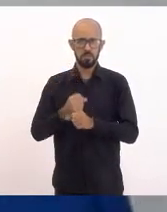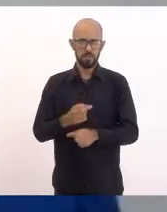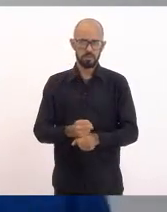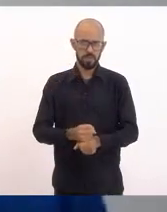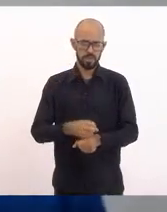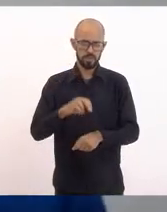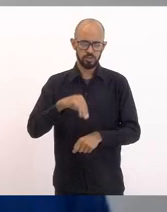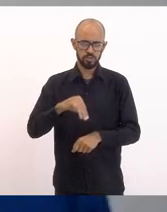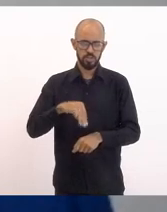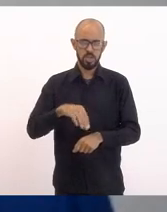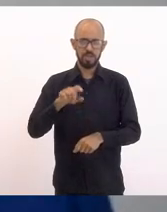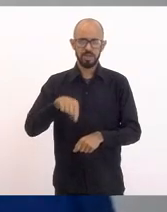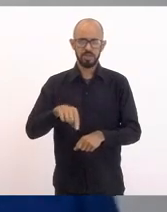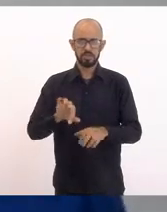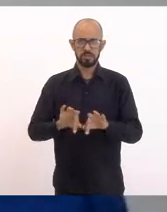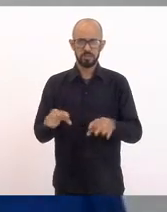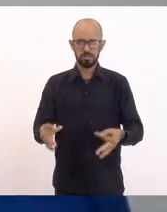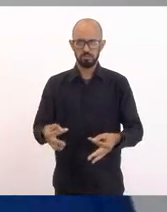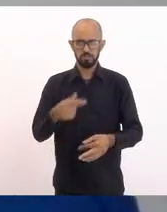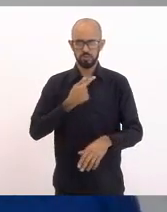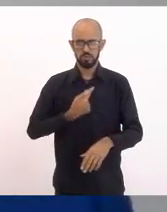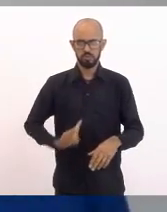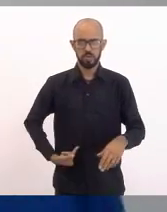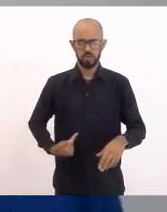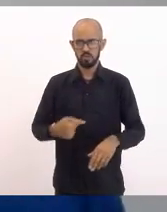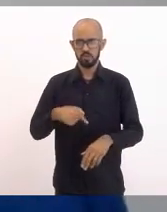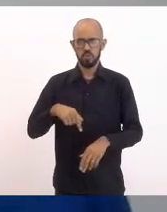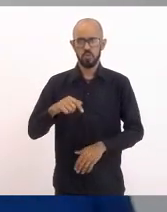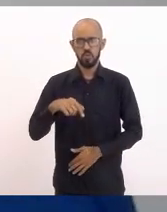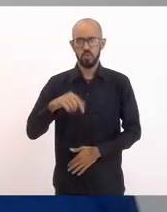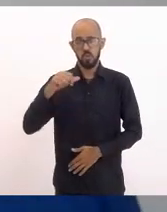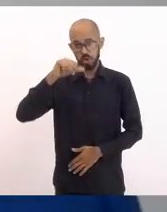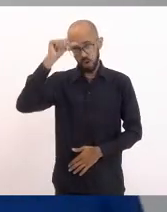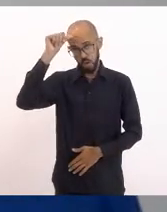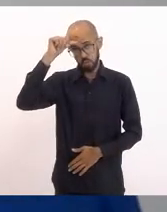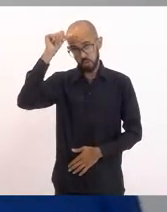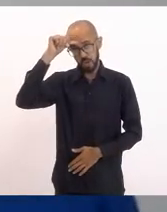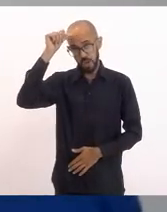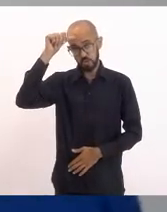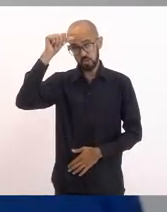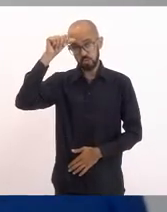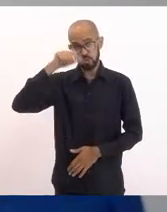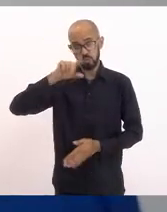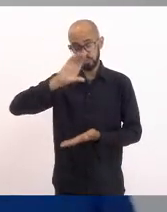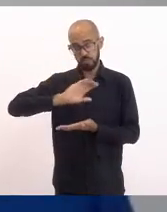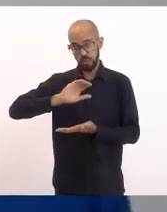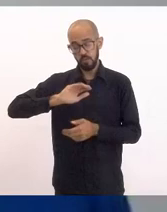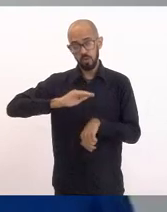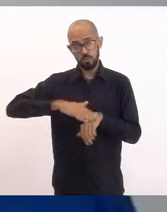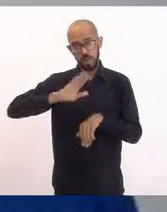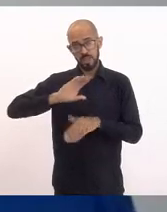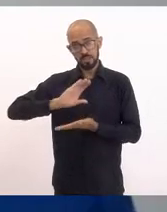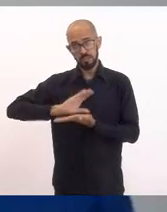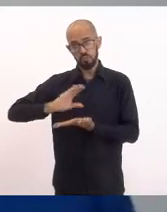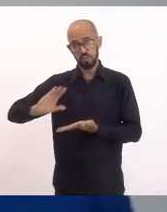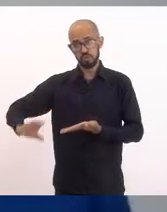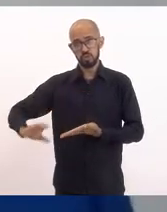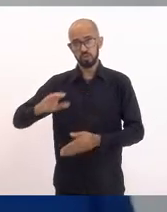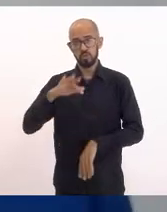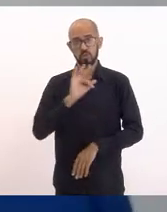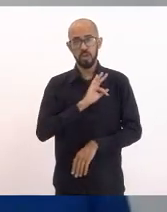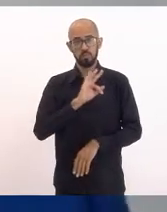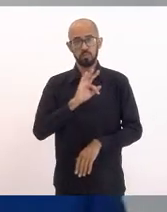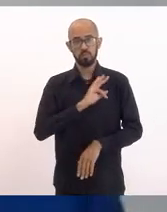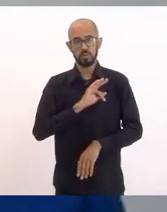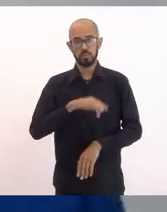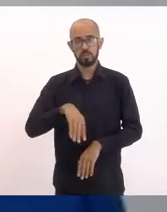simples. O governador Cláudio Castro é o governo que mais investiu na polícia militar, na polícia